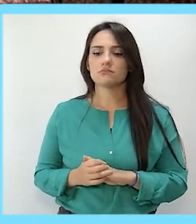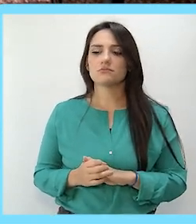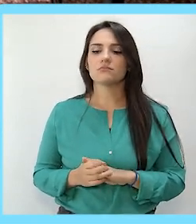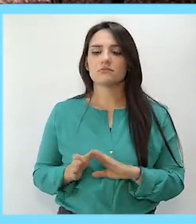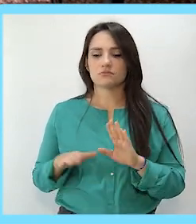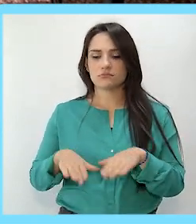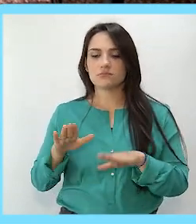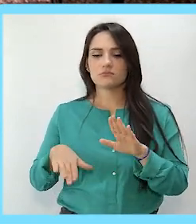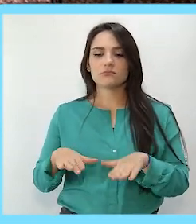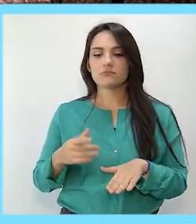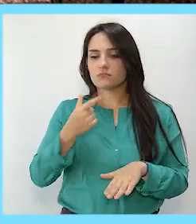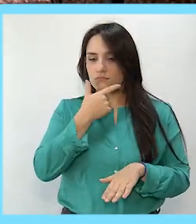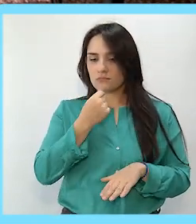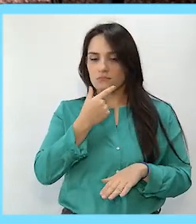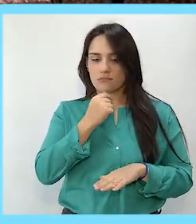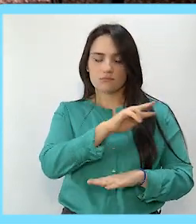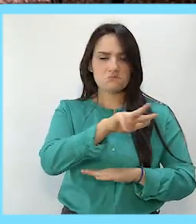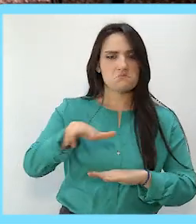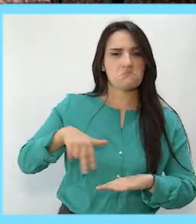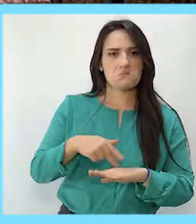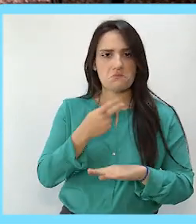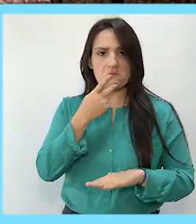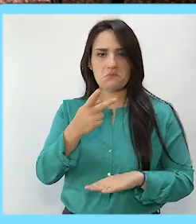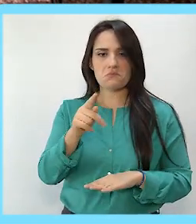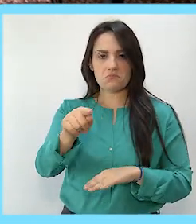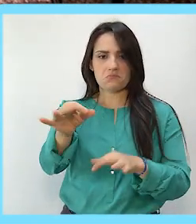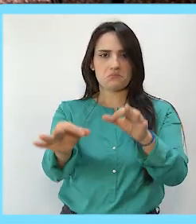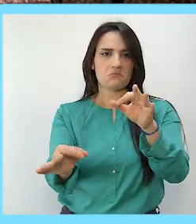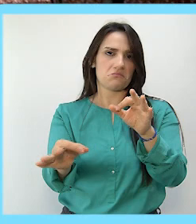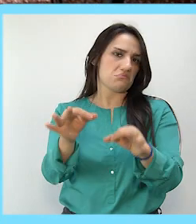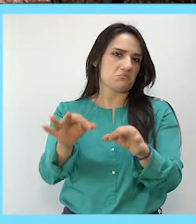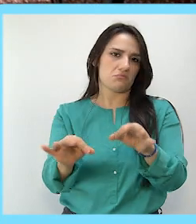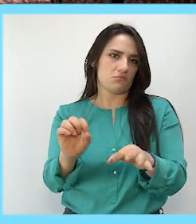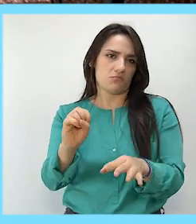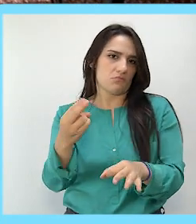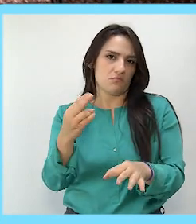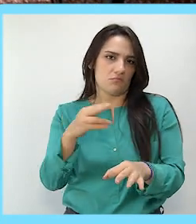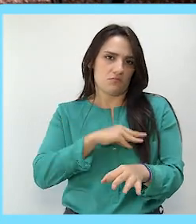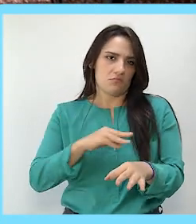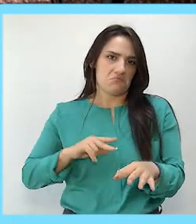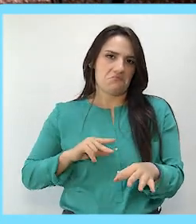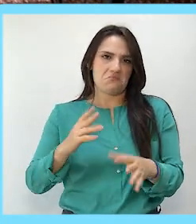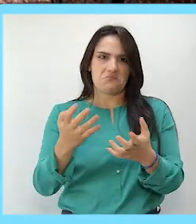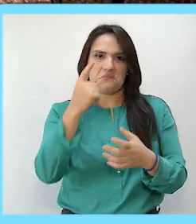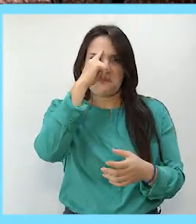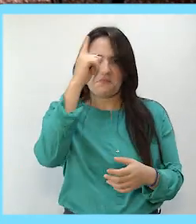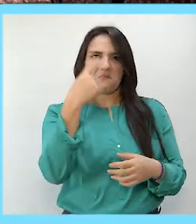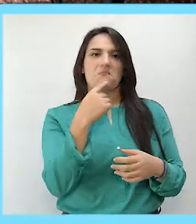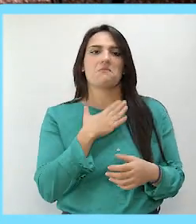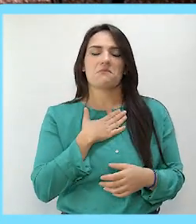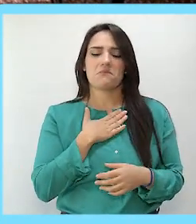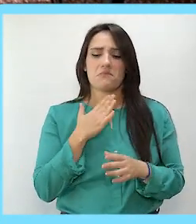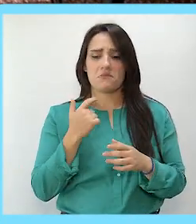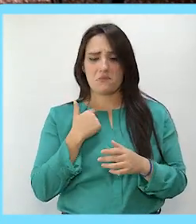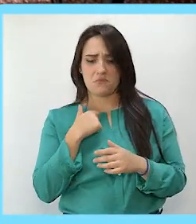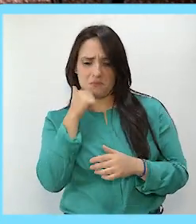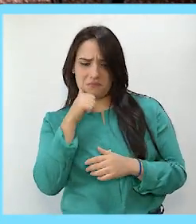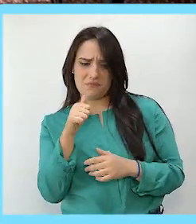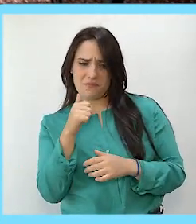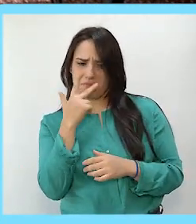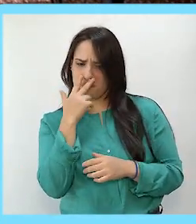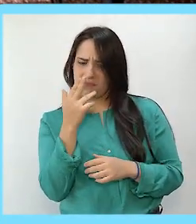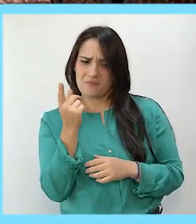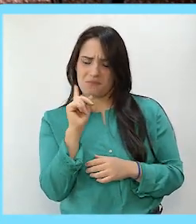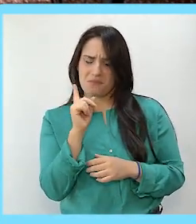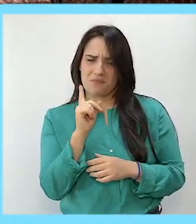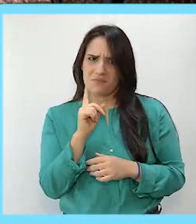uma figura masculina, muitas vezes não se impõe tanto quanto com uma feminina. Mas eu aprendi a lidar com isso, bem,